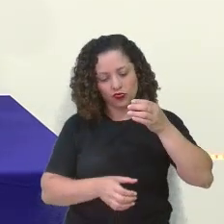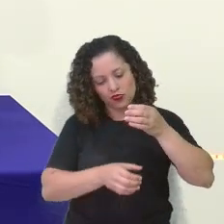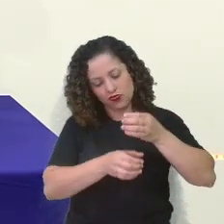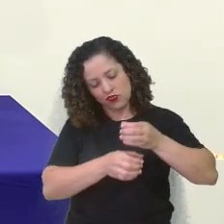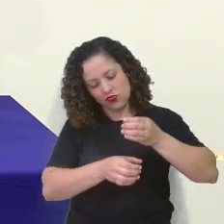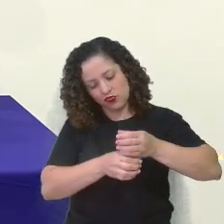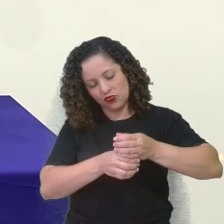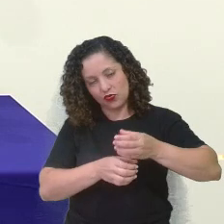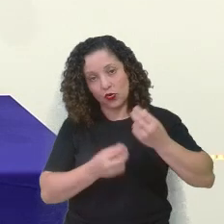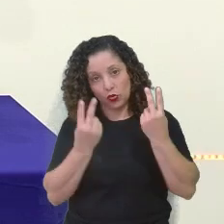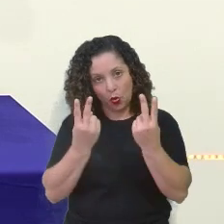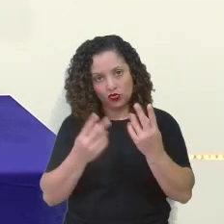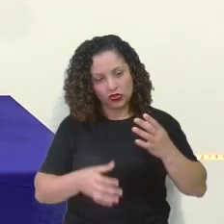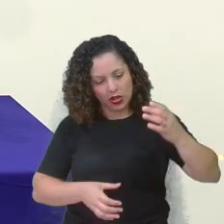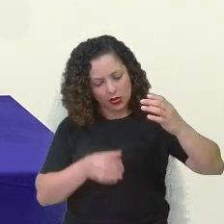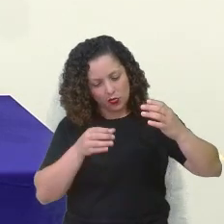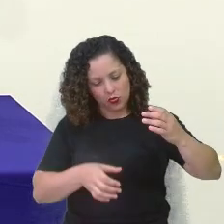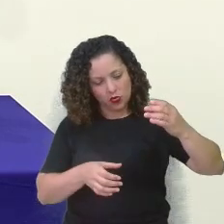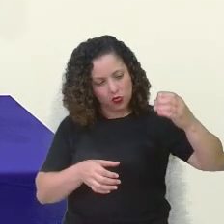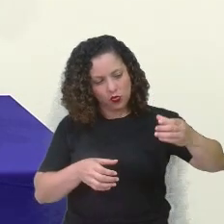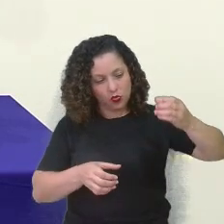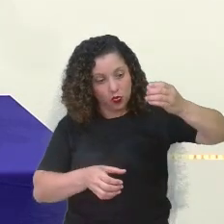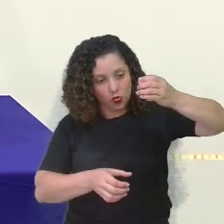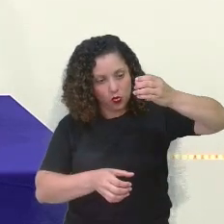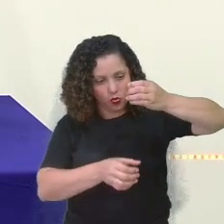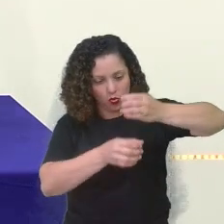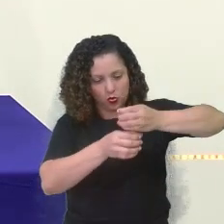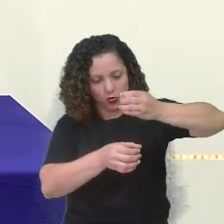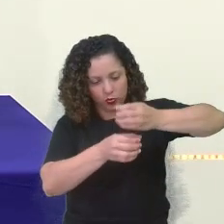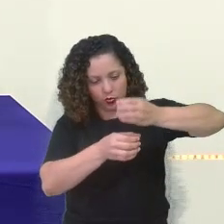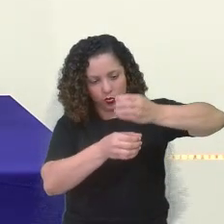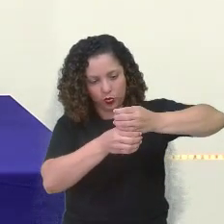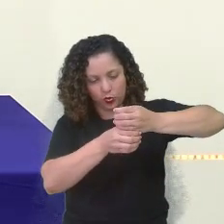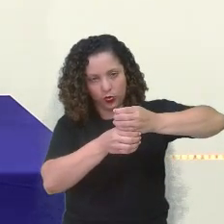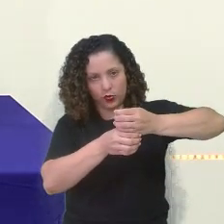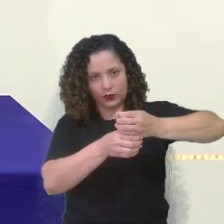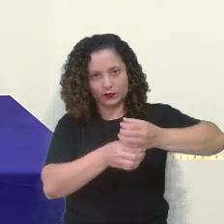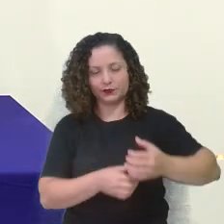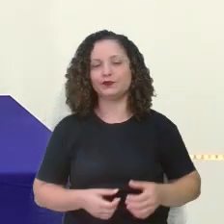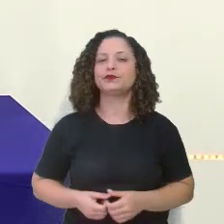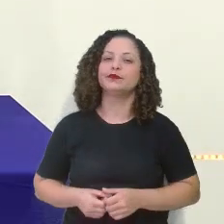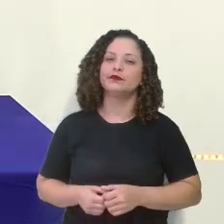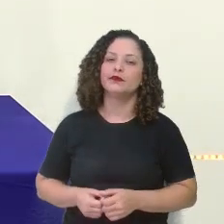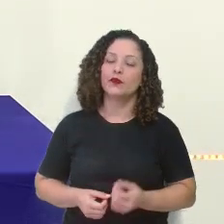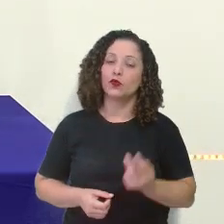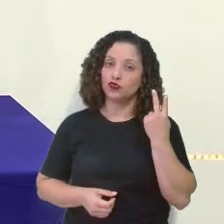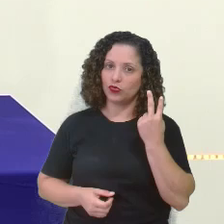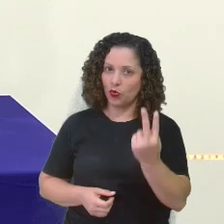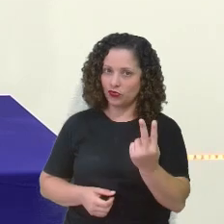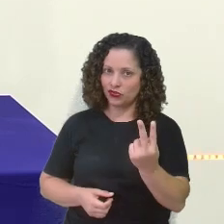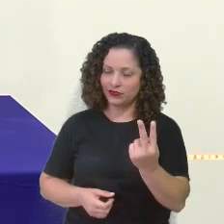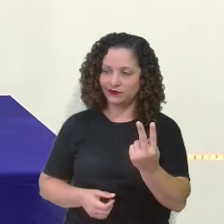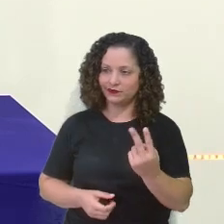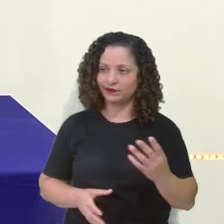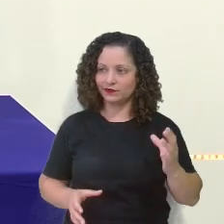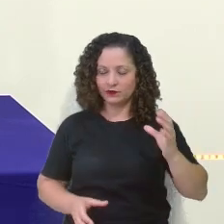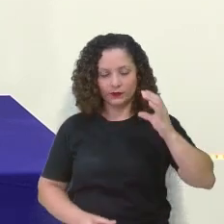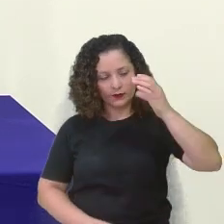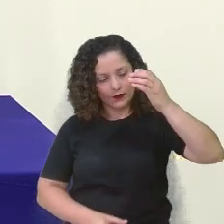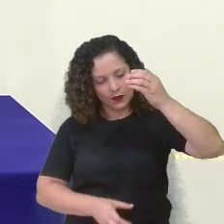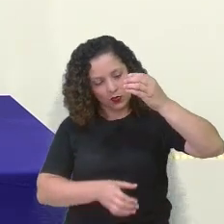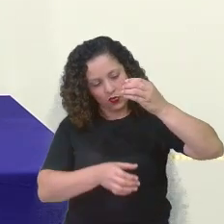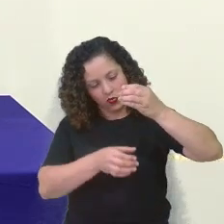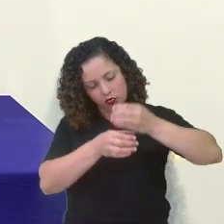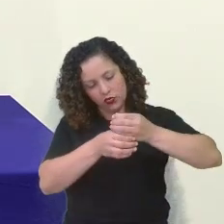papel higiênico para formar o corpo do soldadinho, não é? No caso, eu ia pegar os dois rolinhos e fazer isso, ó, encaixar um no